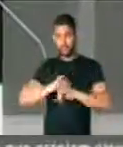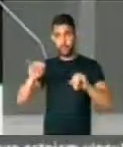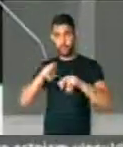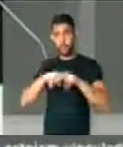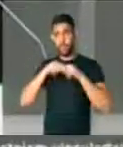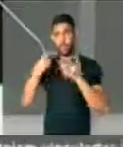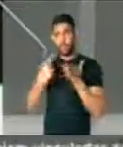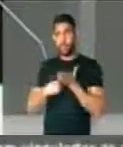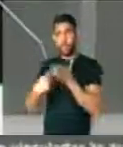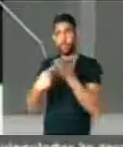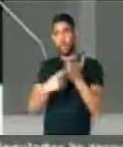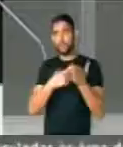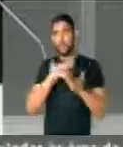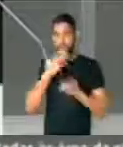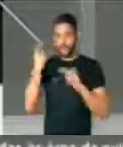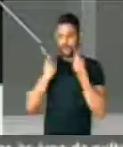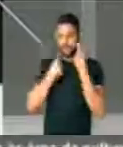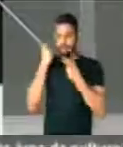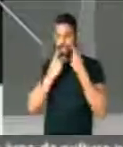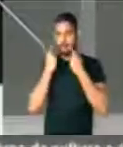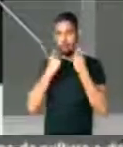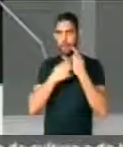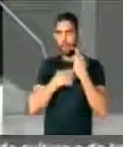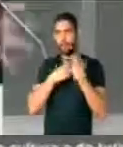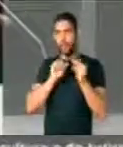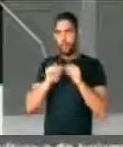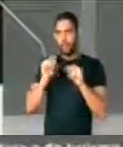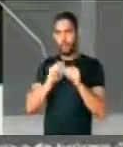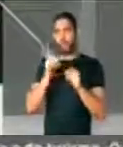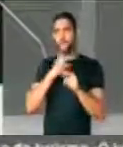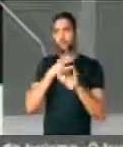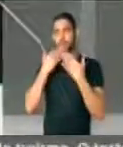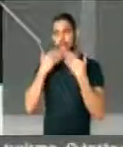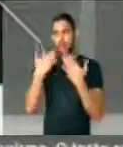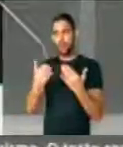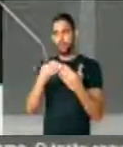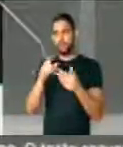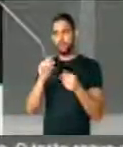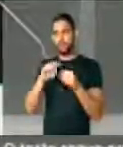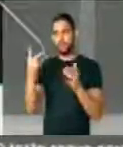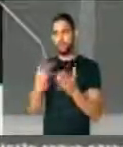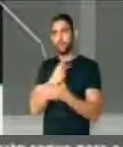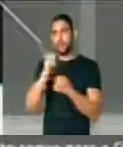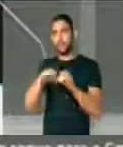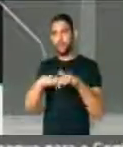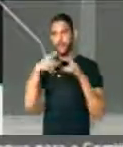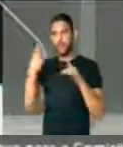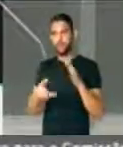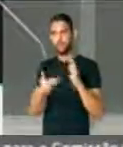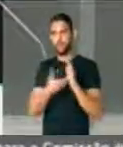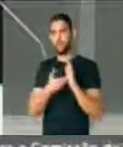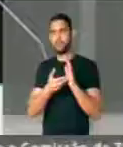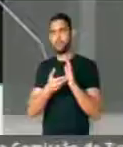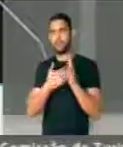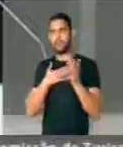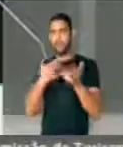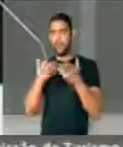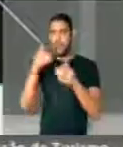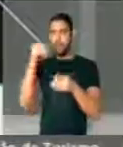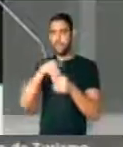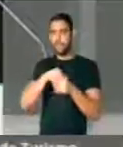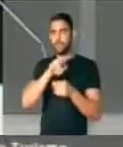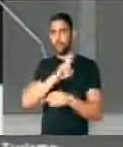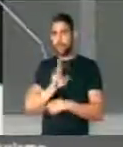sobre esses acordos e a minha preocupação com o que se desenha para acontecer no plenário dessa casa. Queremos